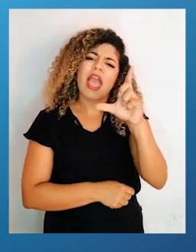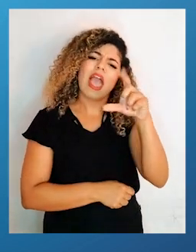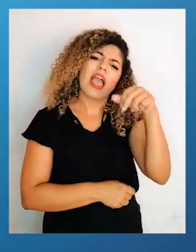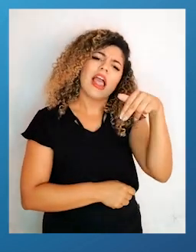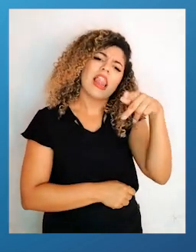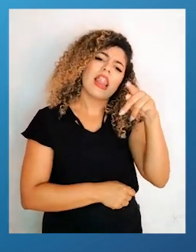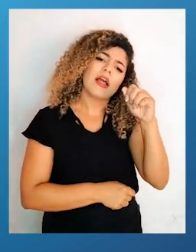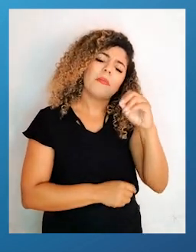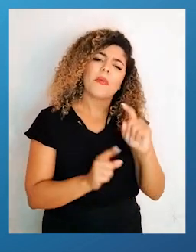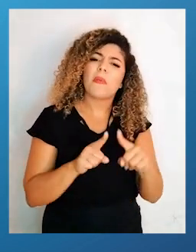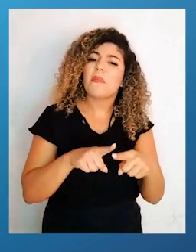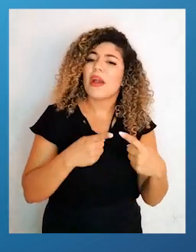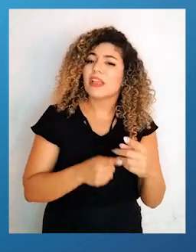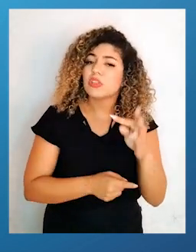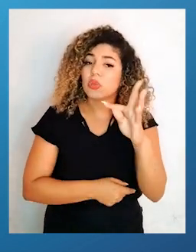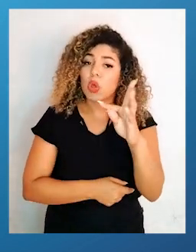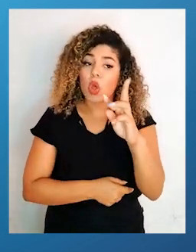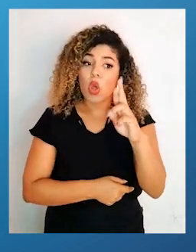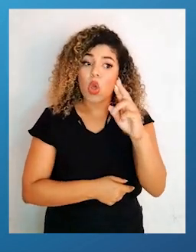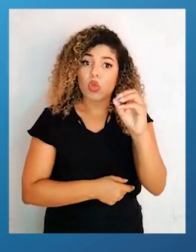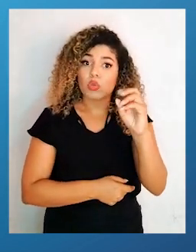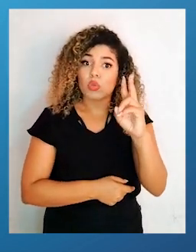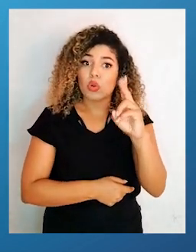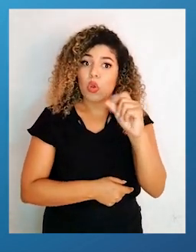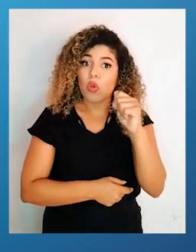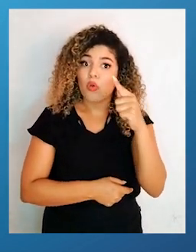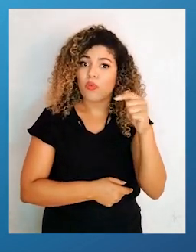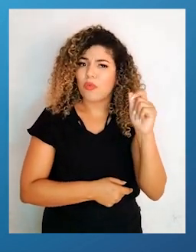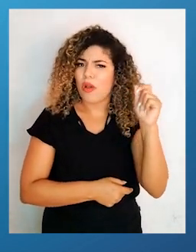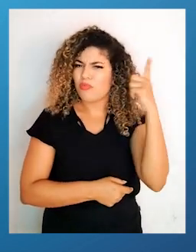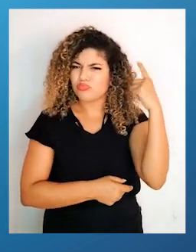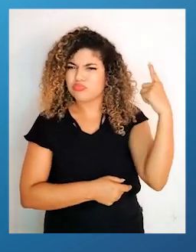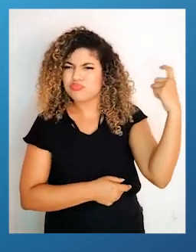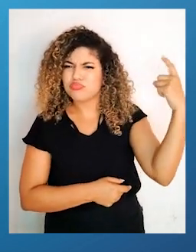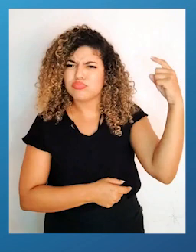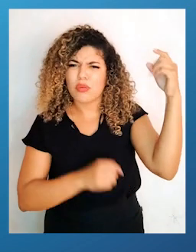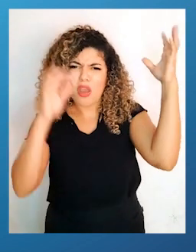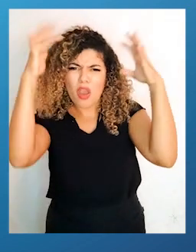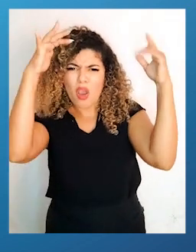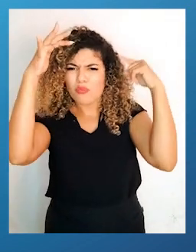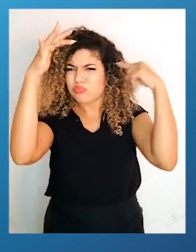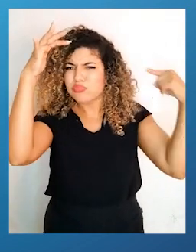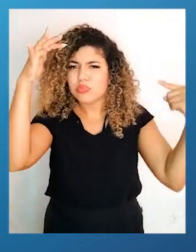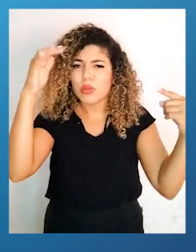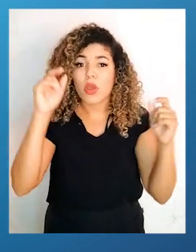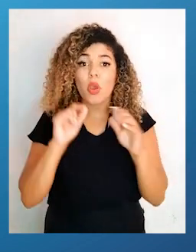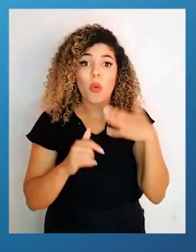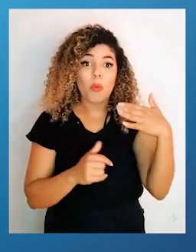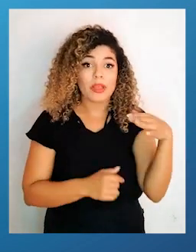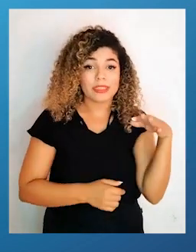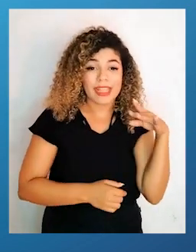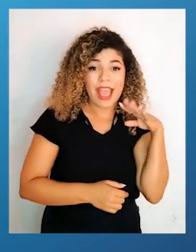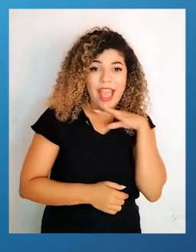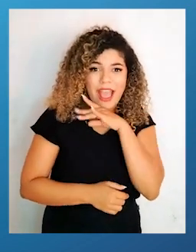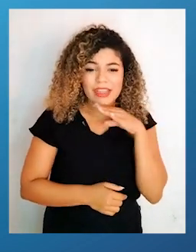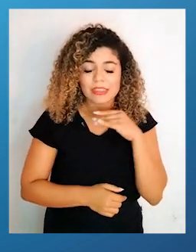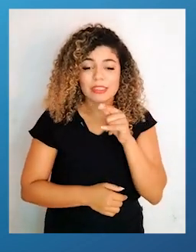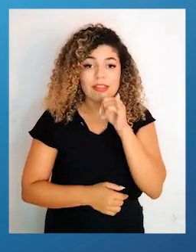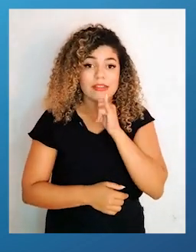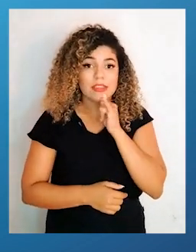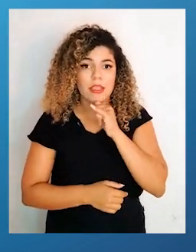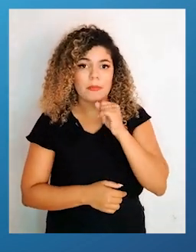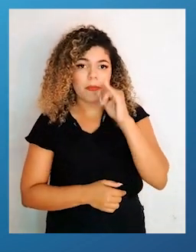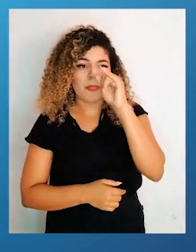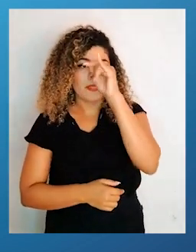trovão? O trovão ele é gerado pelo aquecimento da expansão do ar. Como assim? Quando acontece essa descarga elétrica, você tem